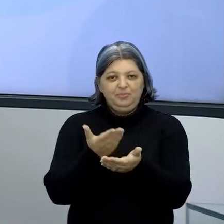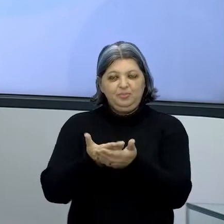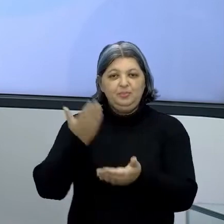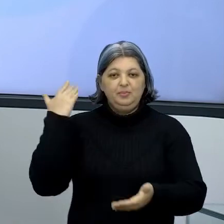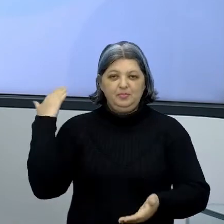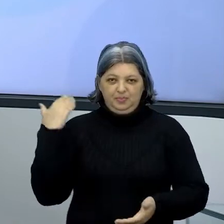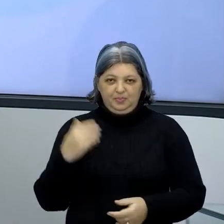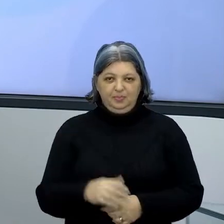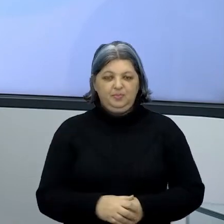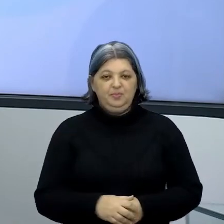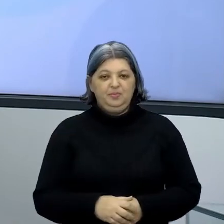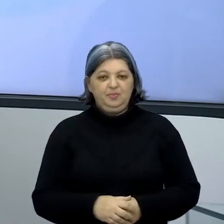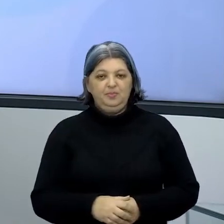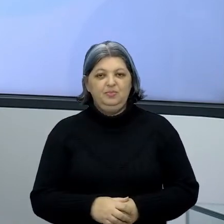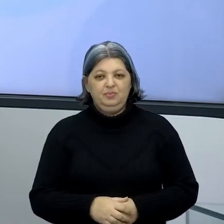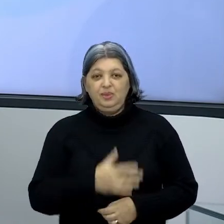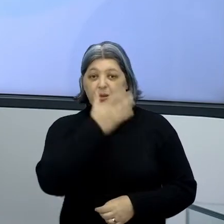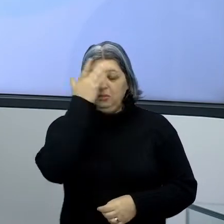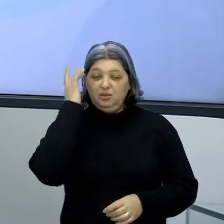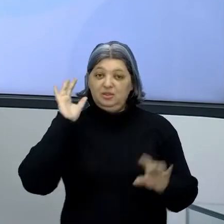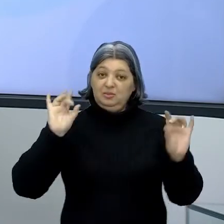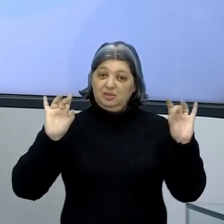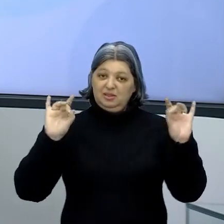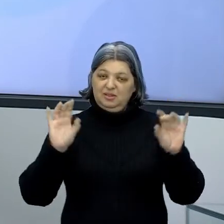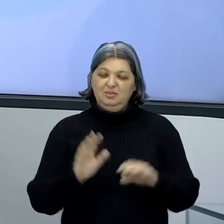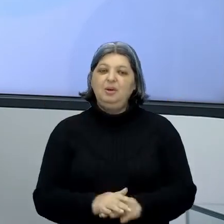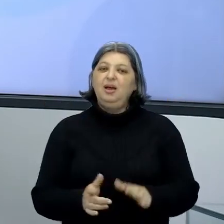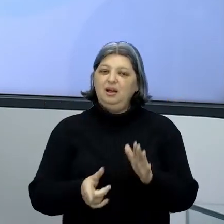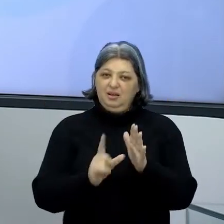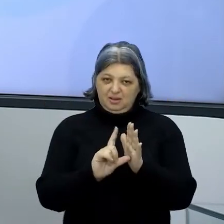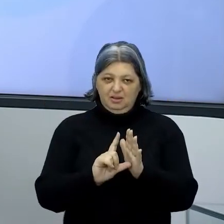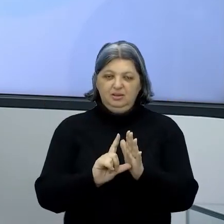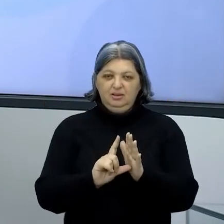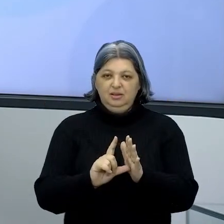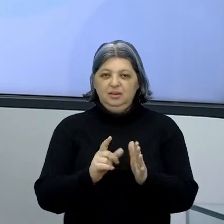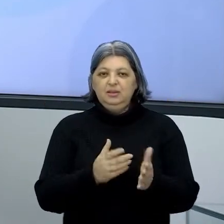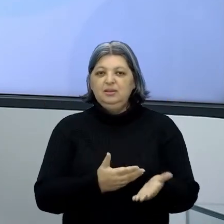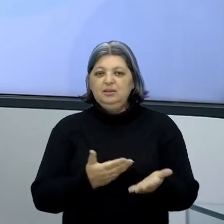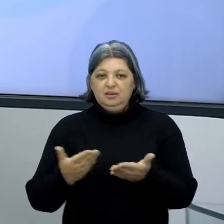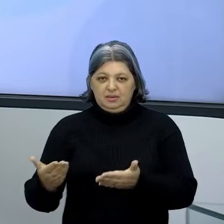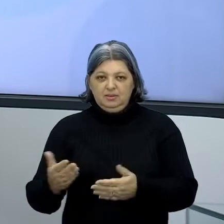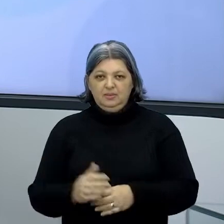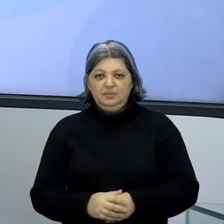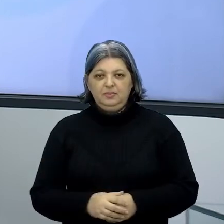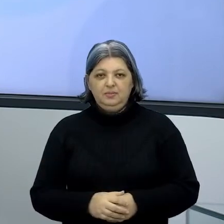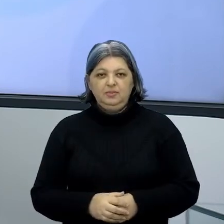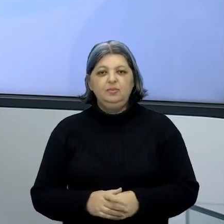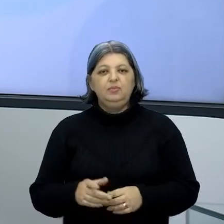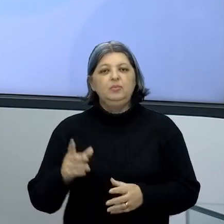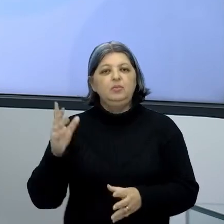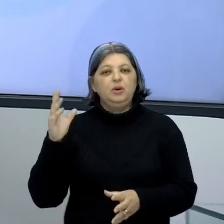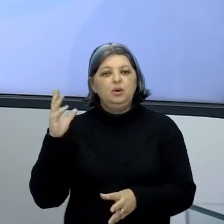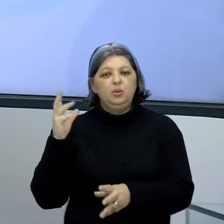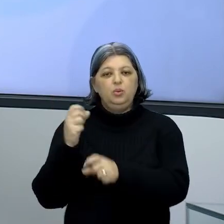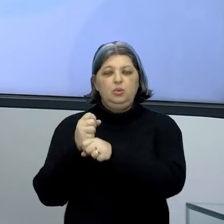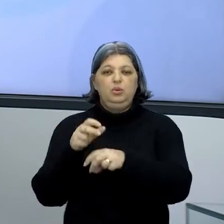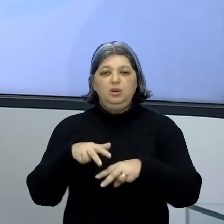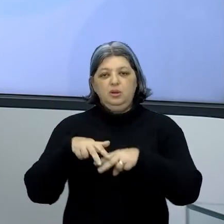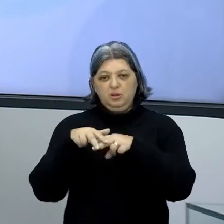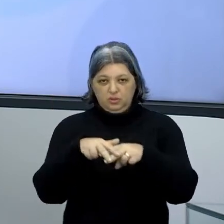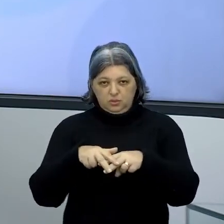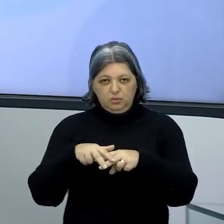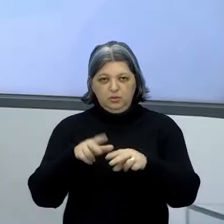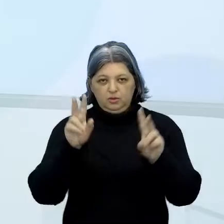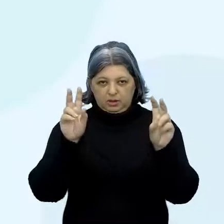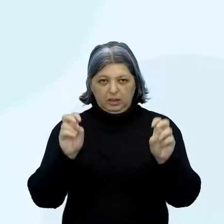uma ilustre presença aqui, mas antes de apresentar, eu vou passar aí para vocês não esquecerem o resumo do nosso